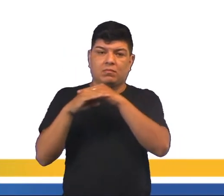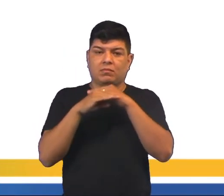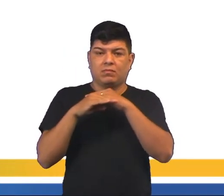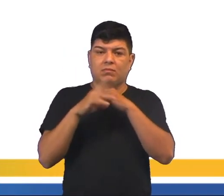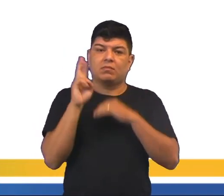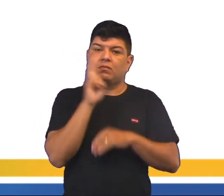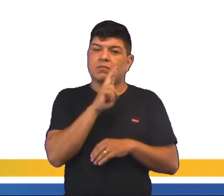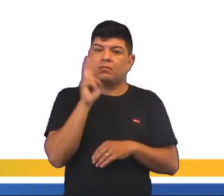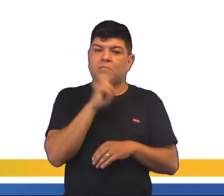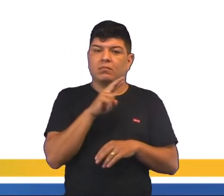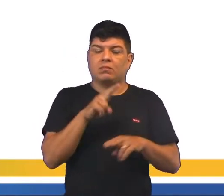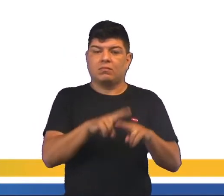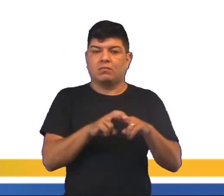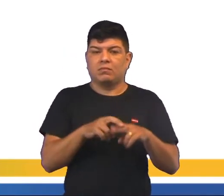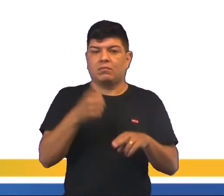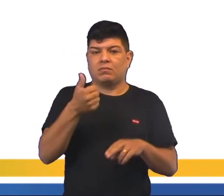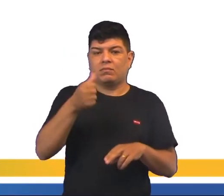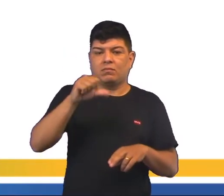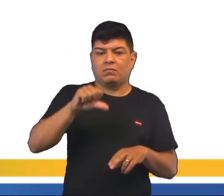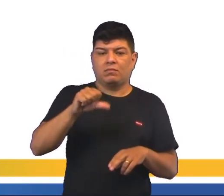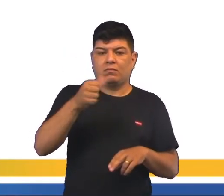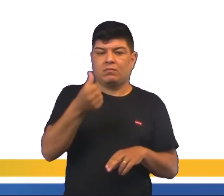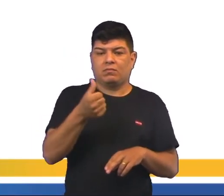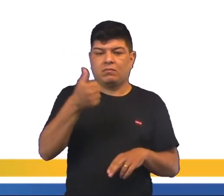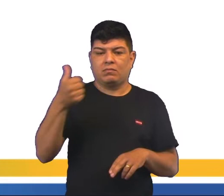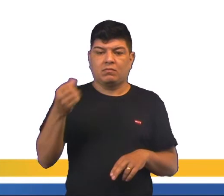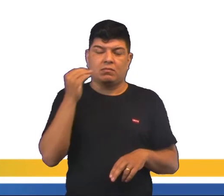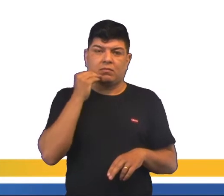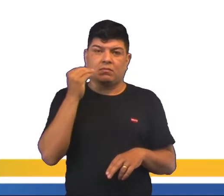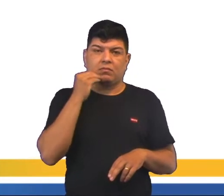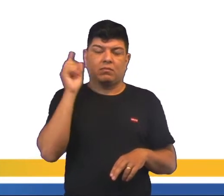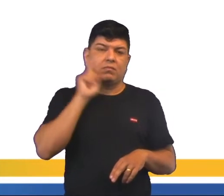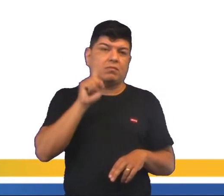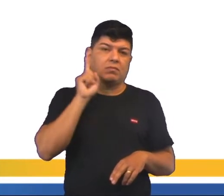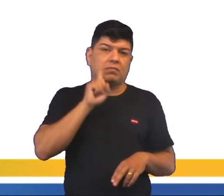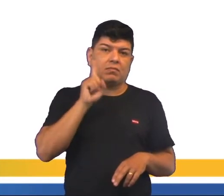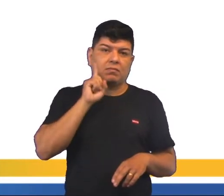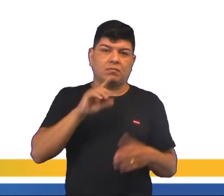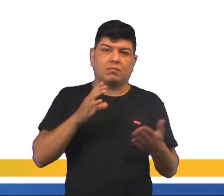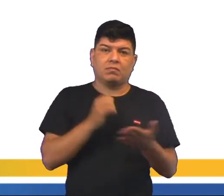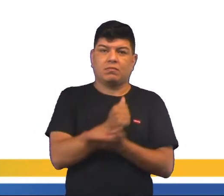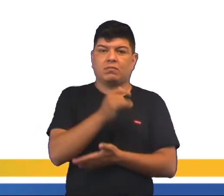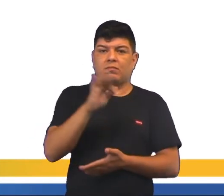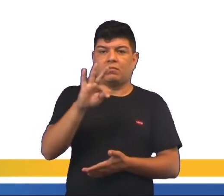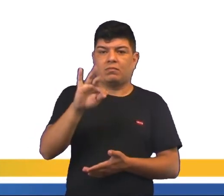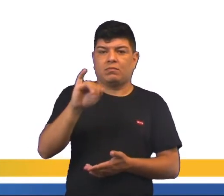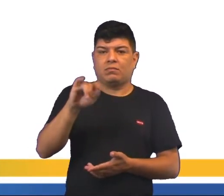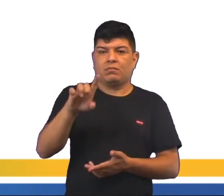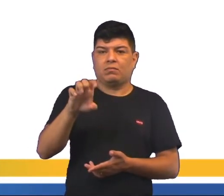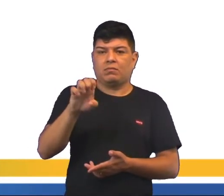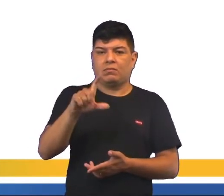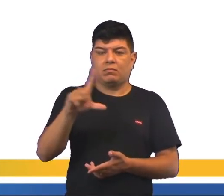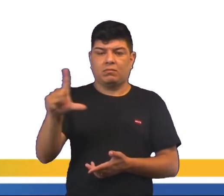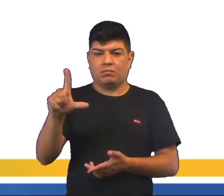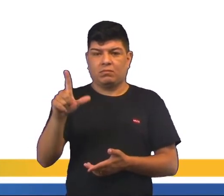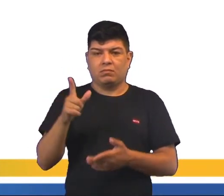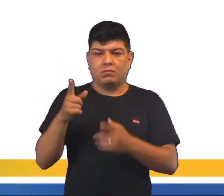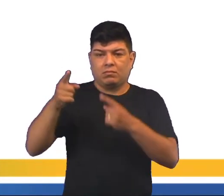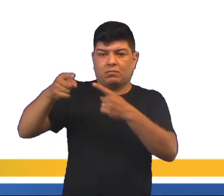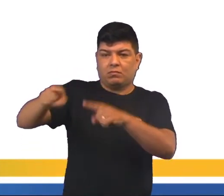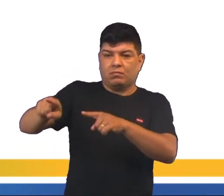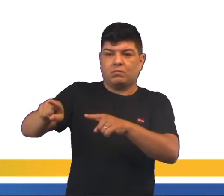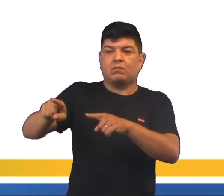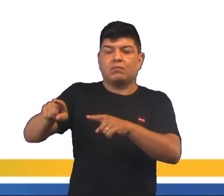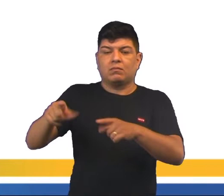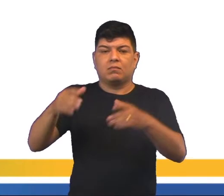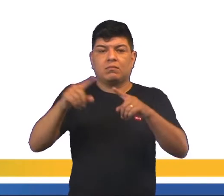União Soviética. Em 1961, houve uma tentativa por parte dos Estados Unidos de tirar o Fidel Castro do poder, né, no ataque à Baía dos